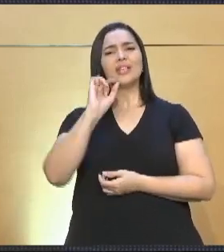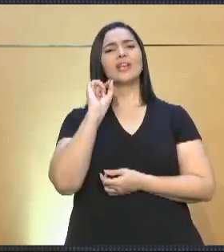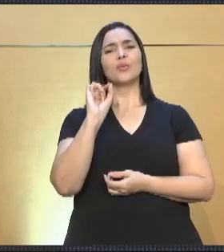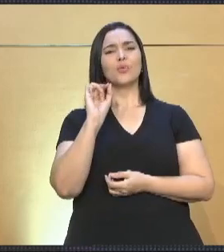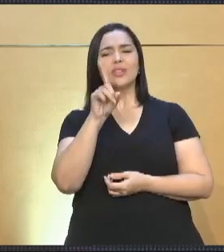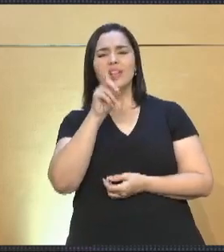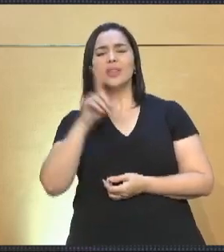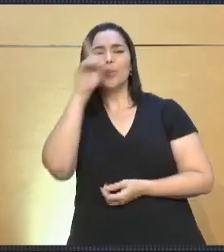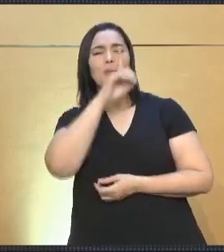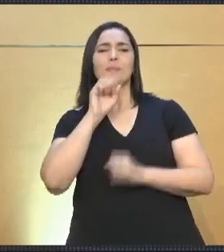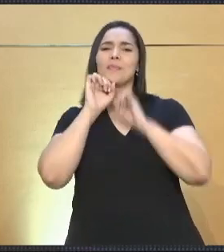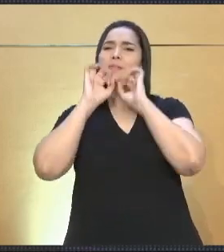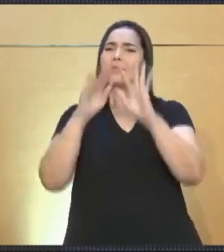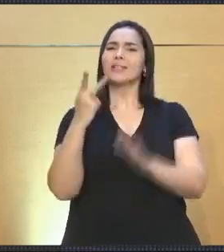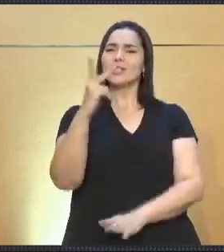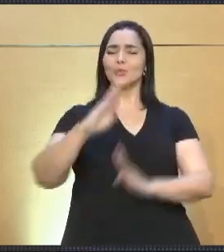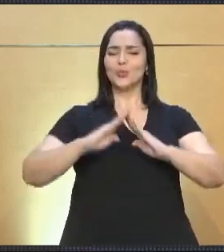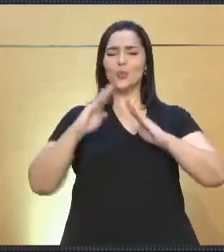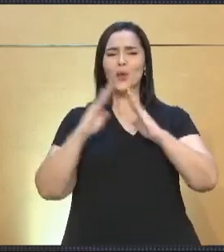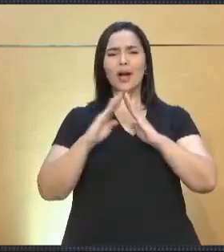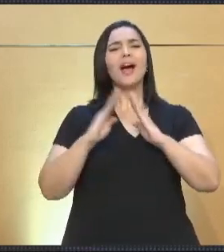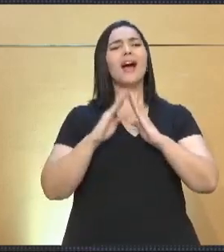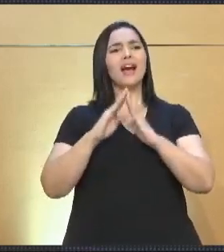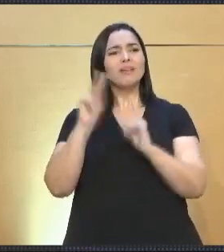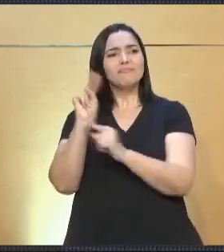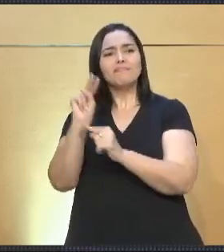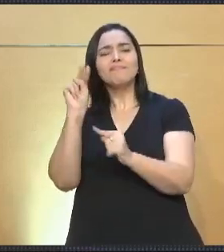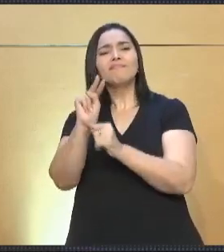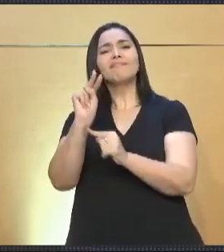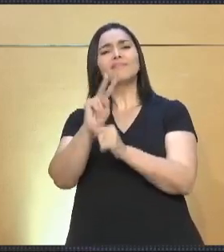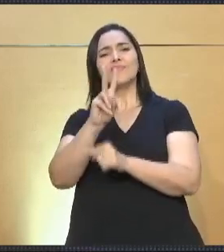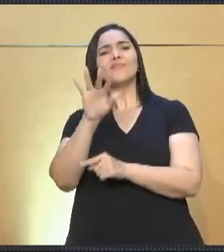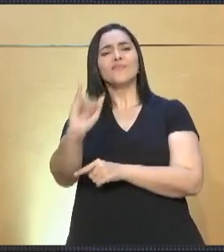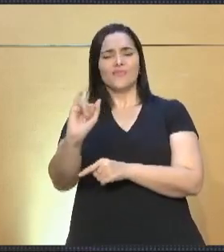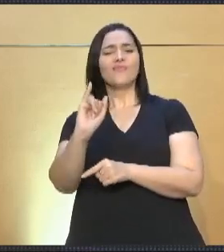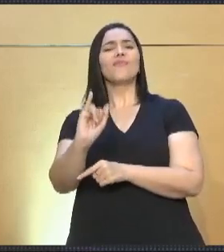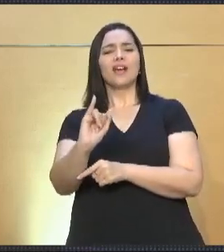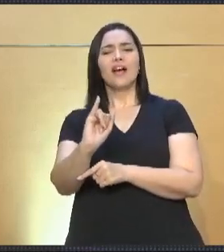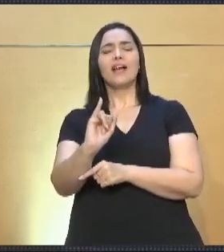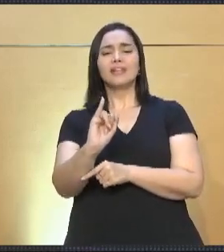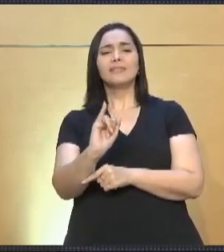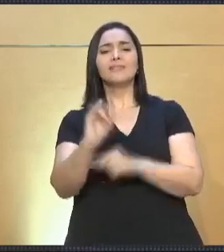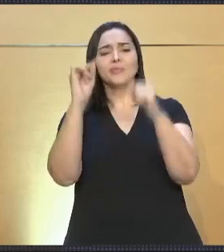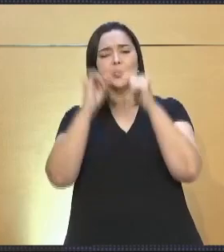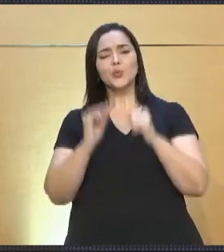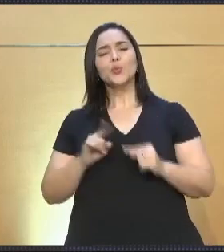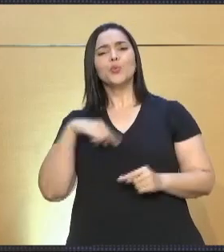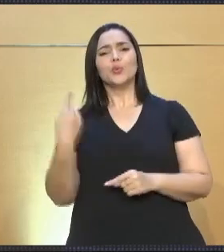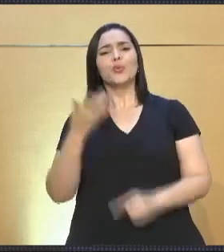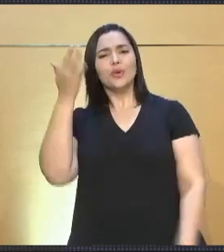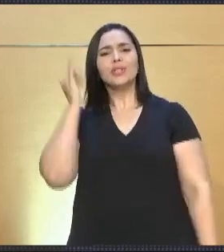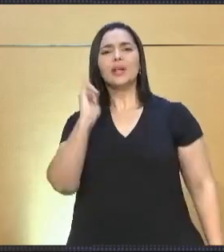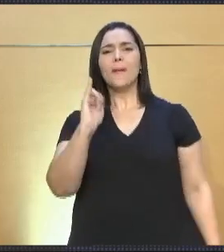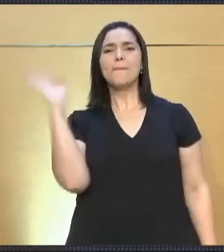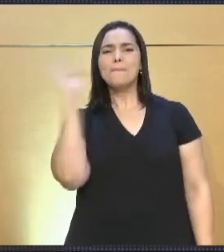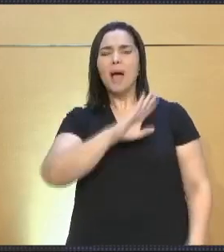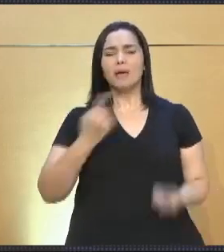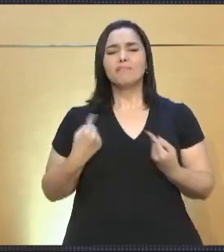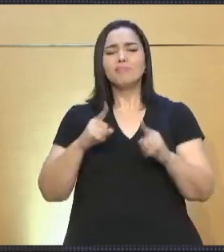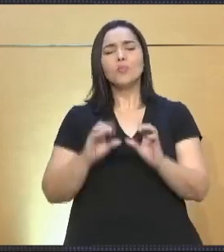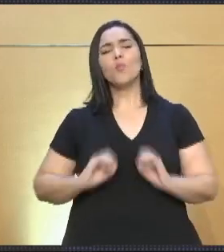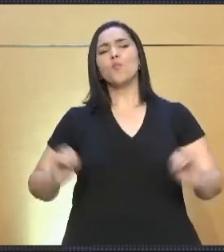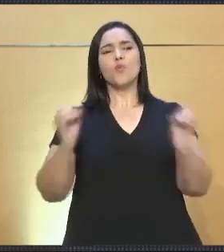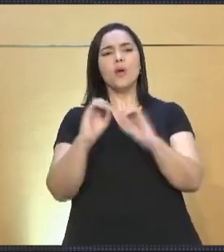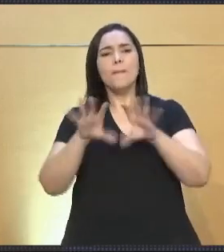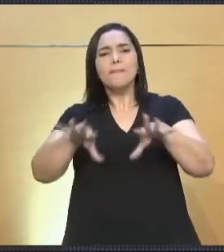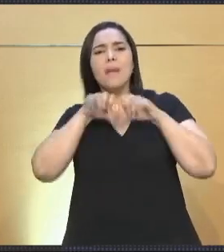domingo abençoado, que a sua casa será guardada e protegida, conforme nós temos declarado aqui, nenhum mal te sucederá,